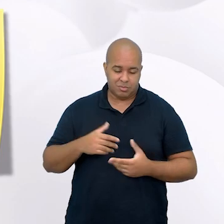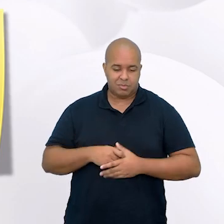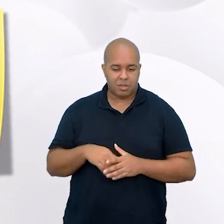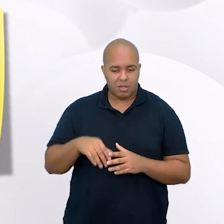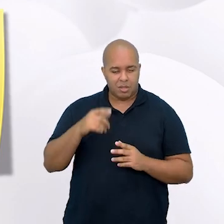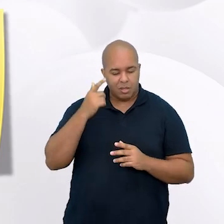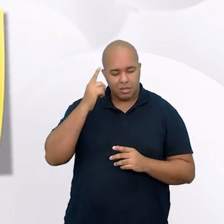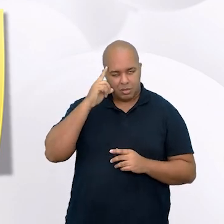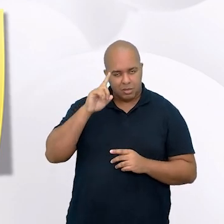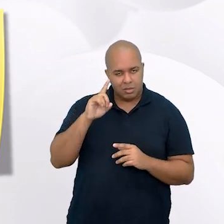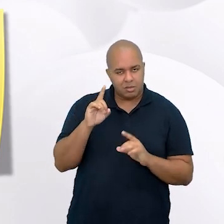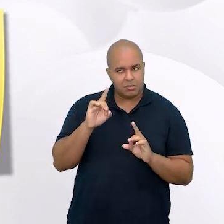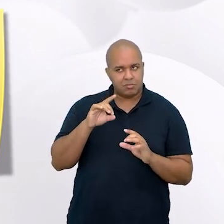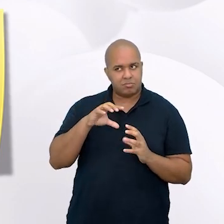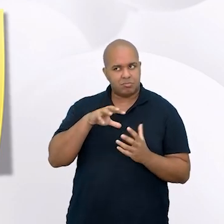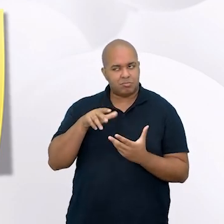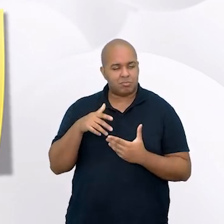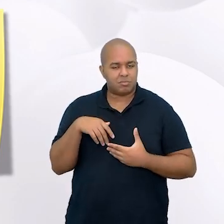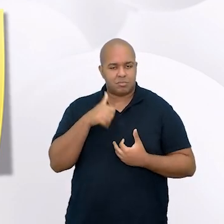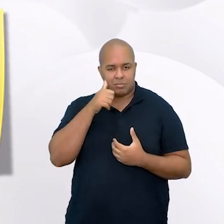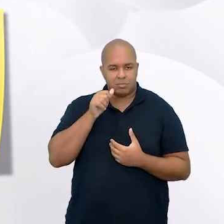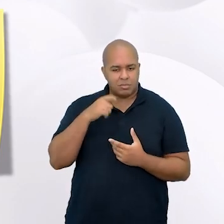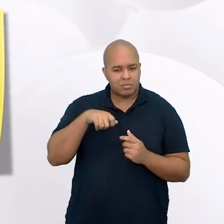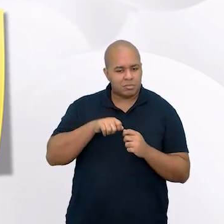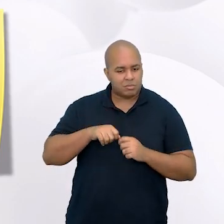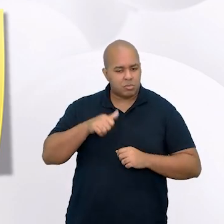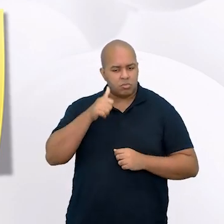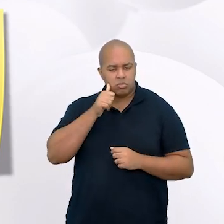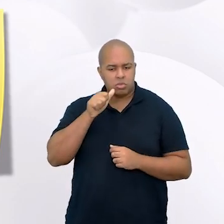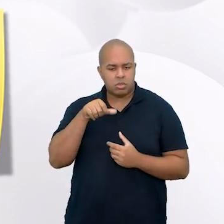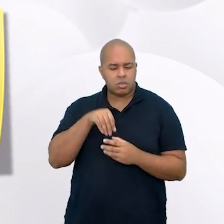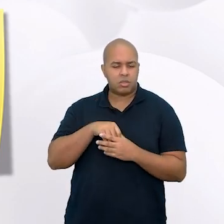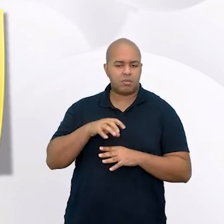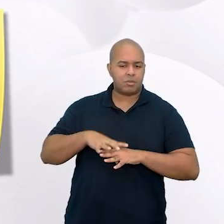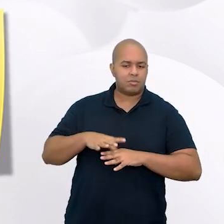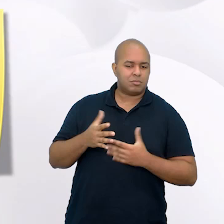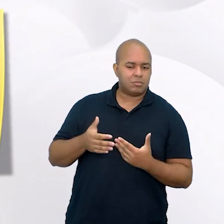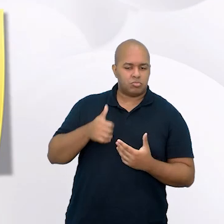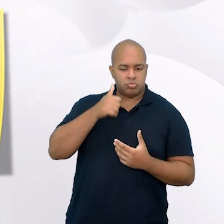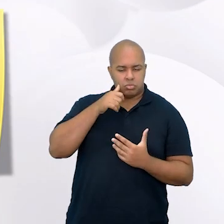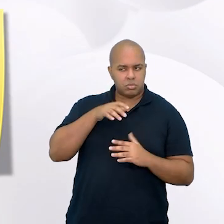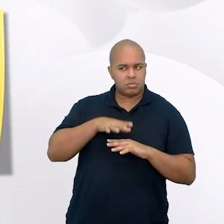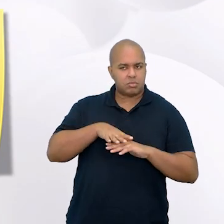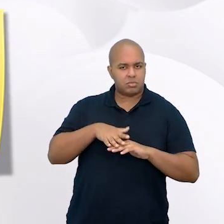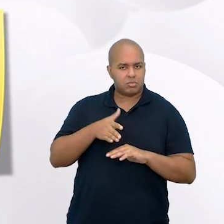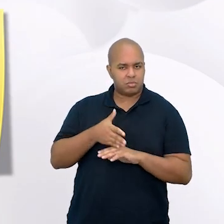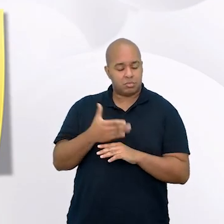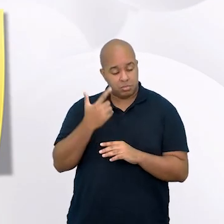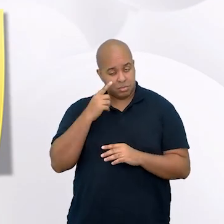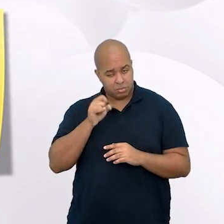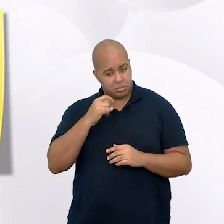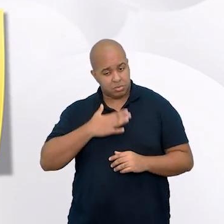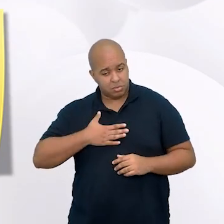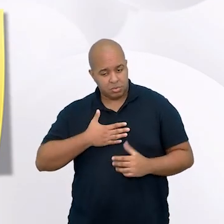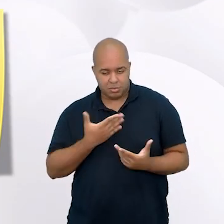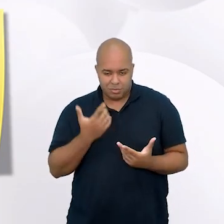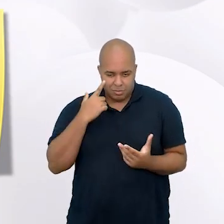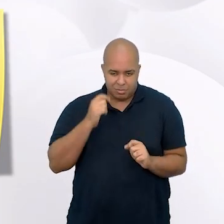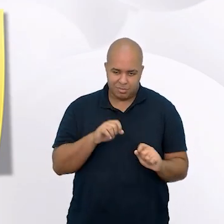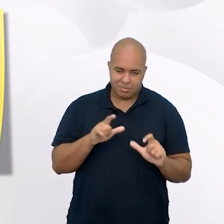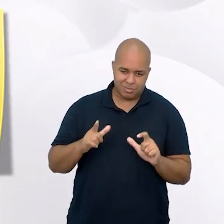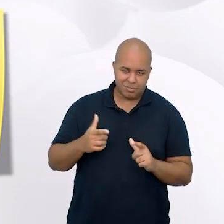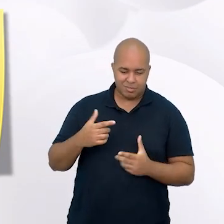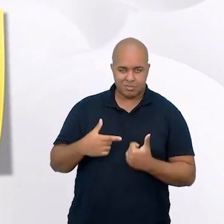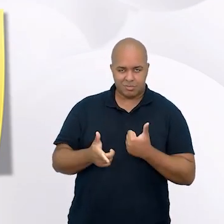Dia Internacional das verdade. Mulheres, né? Nós vamos fazer Mulheres na Matemática. Se você curtiu, né? Deixe o